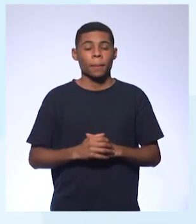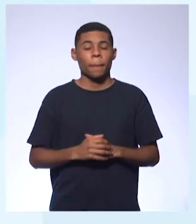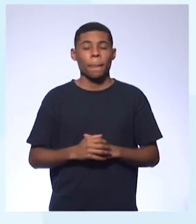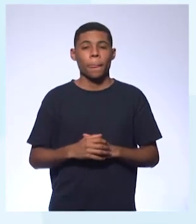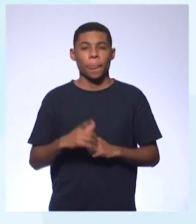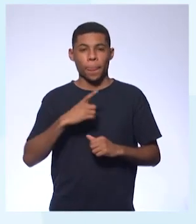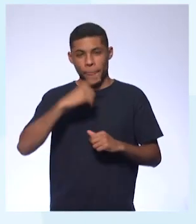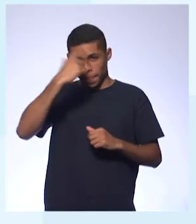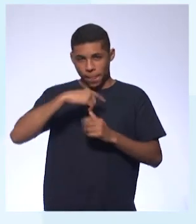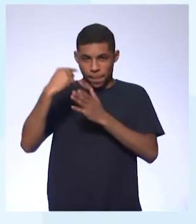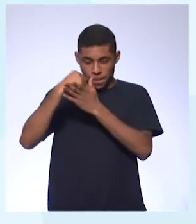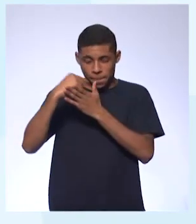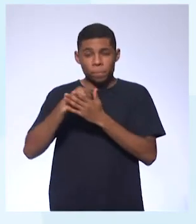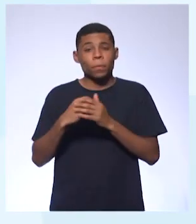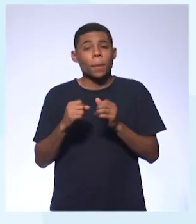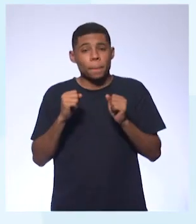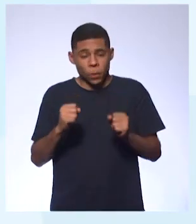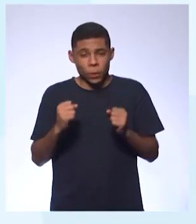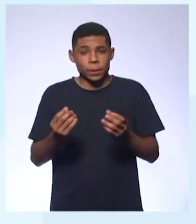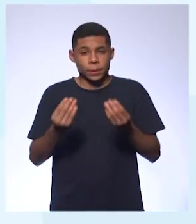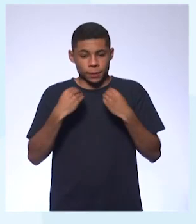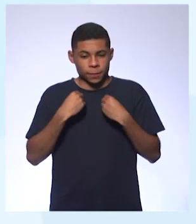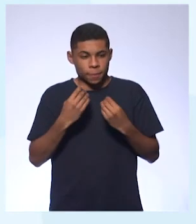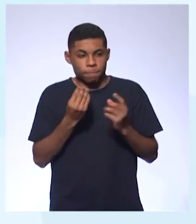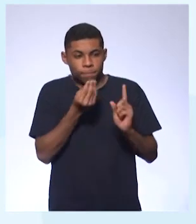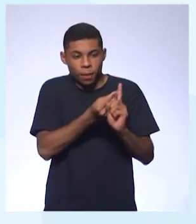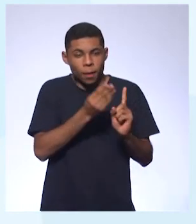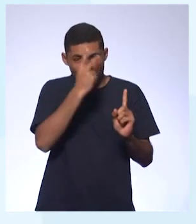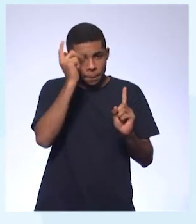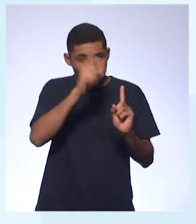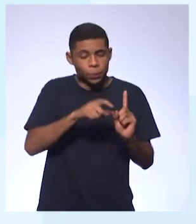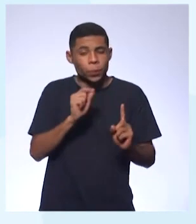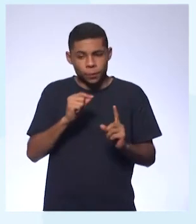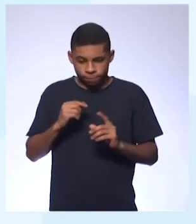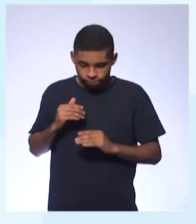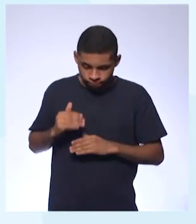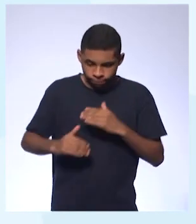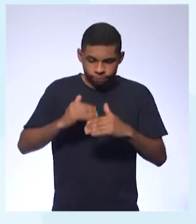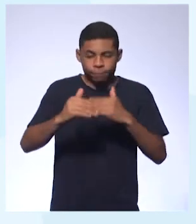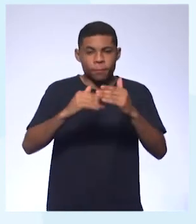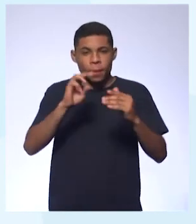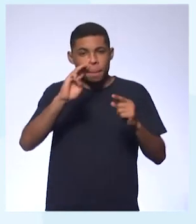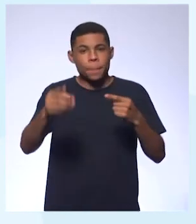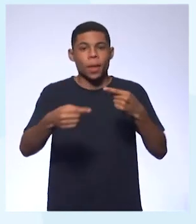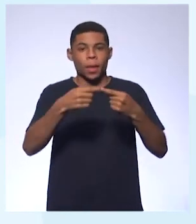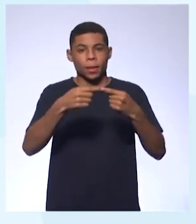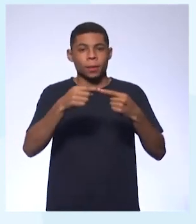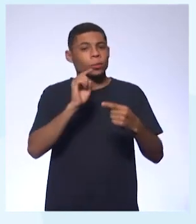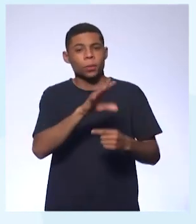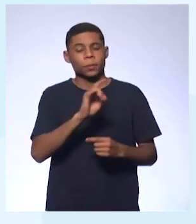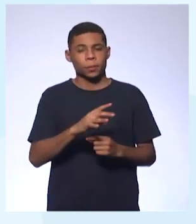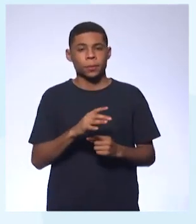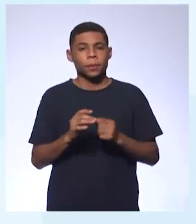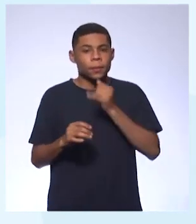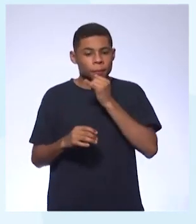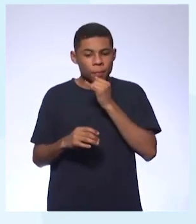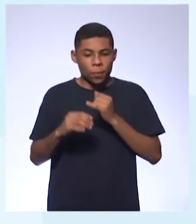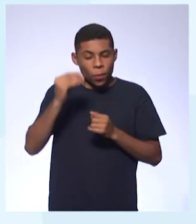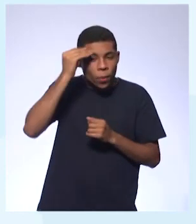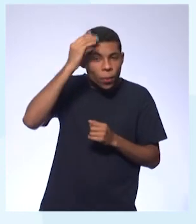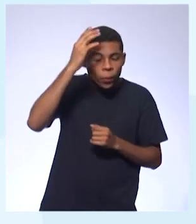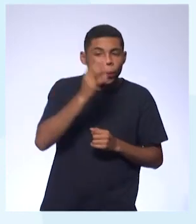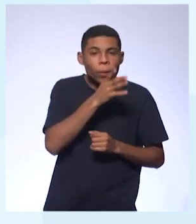A autoavaliação pode levar o indivíduo ao processo de metacognição, conhecimento que